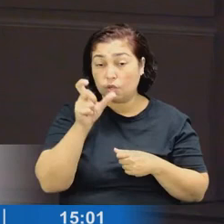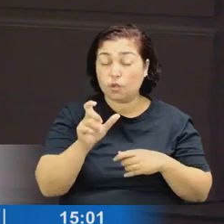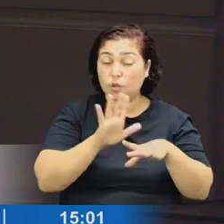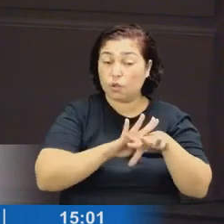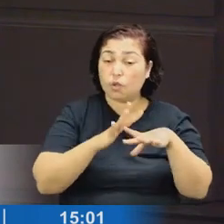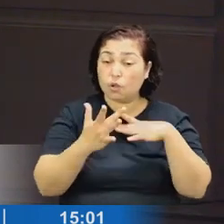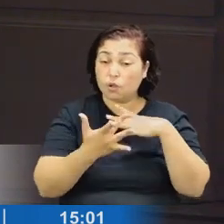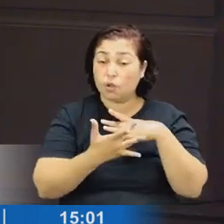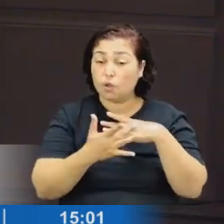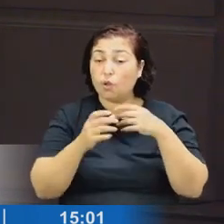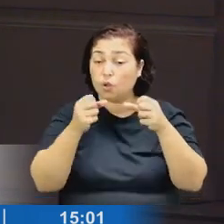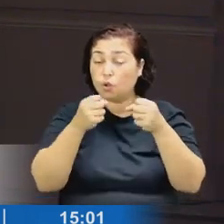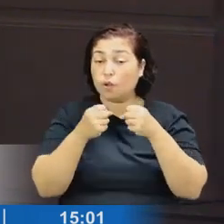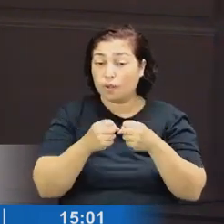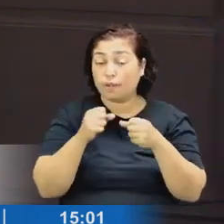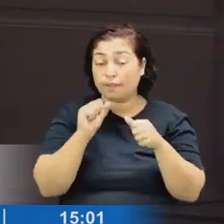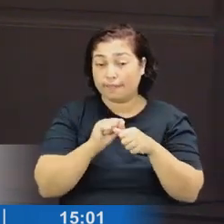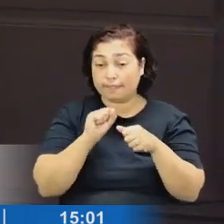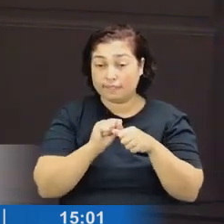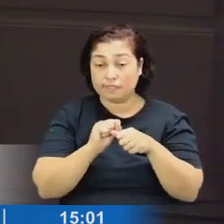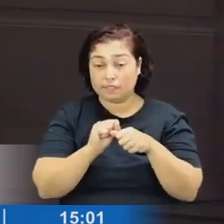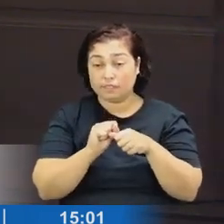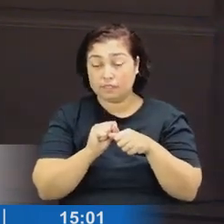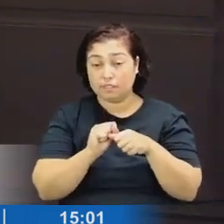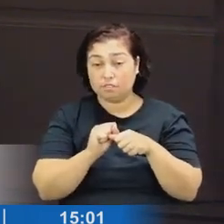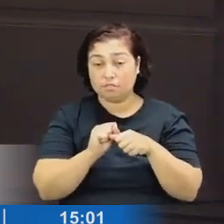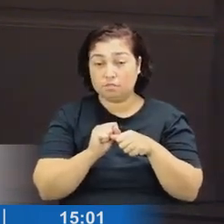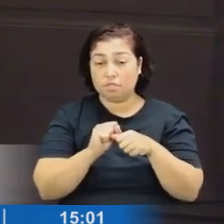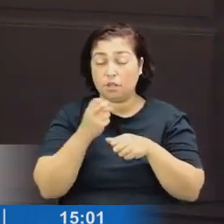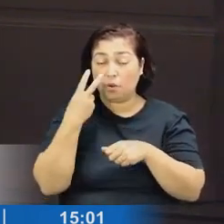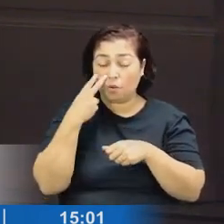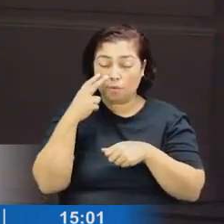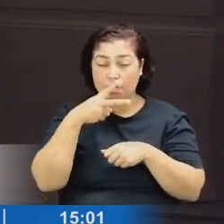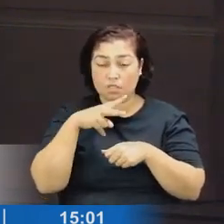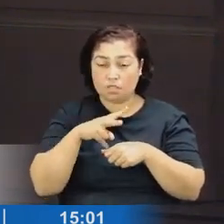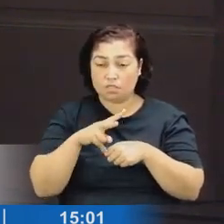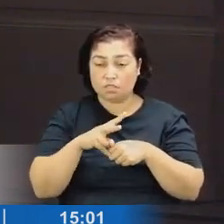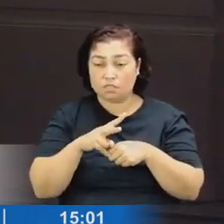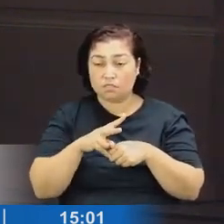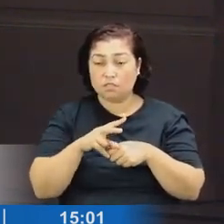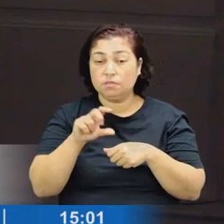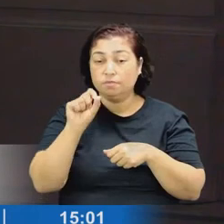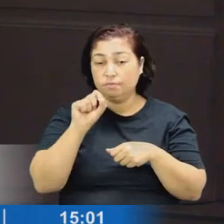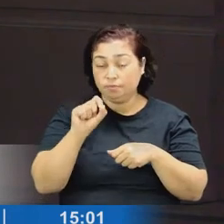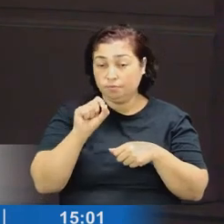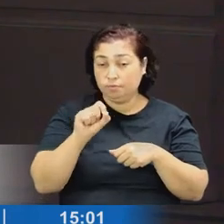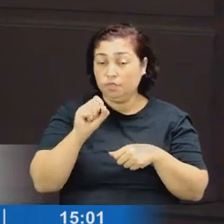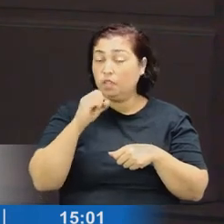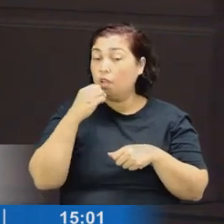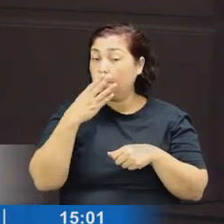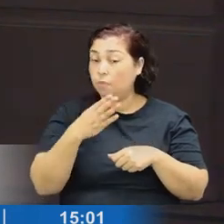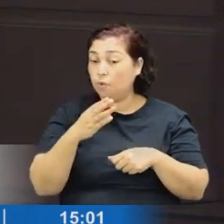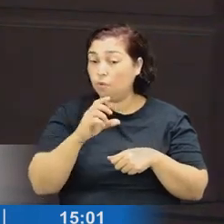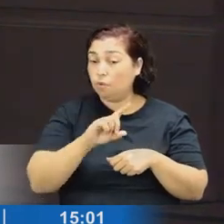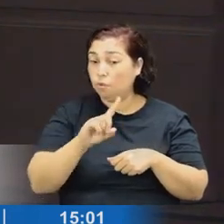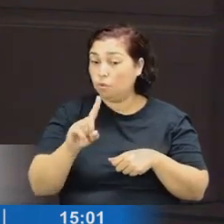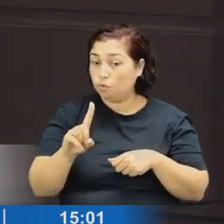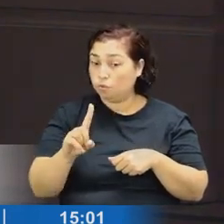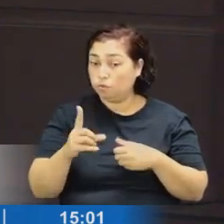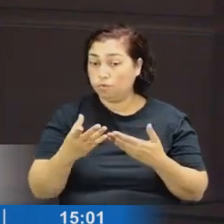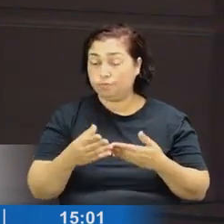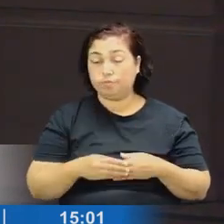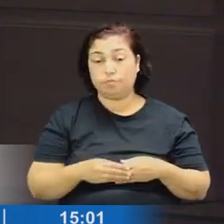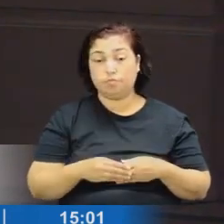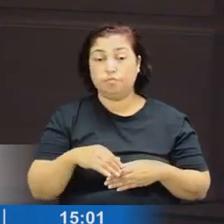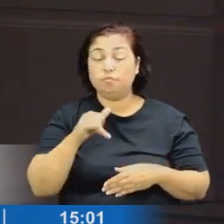redes sociais para poder fazer uma uma análise e ver o que que vale a pena o que que não vale a pena para o seu gabinete então por exemplo